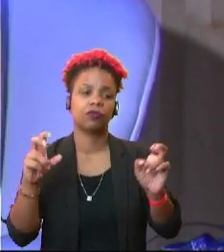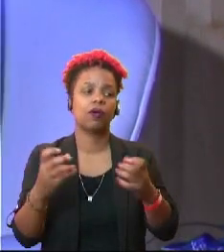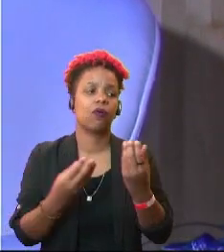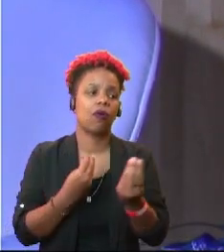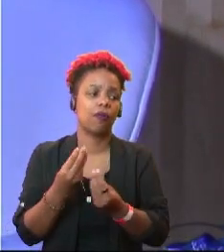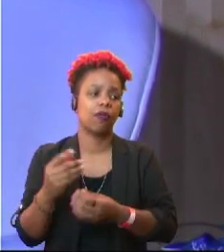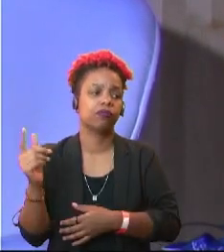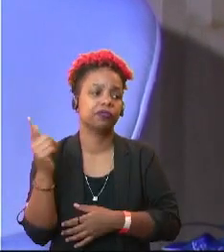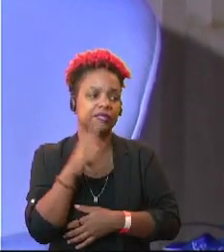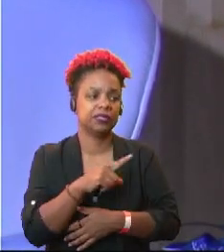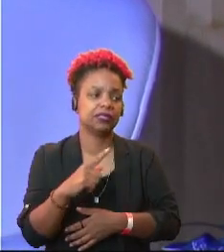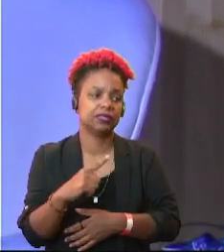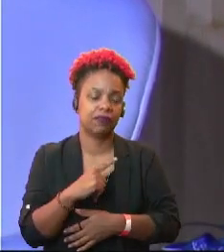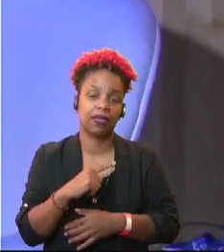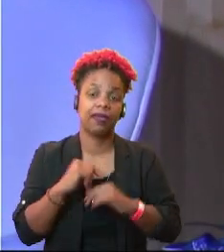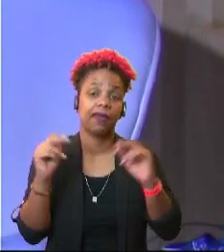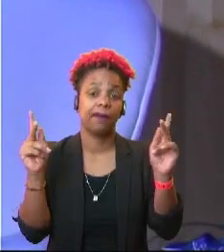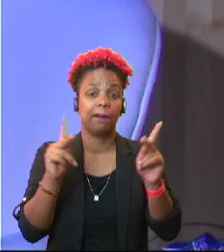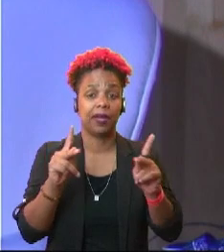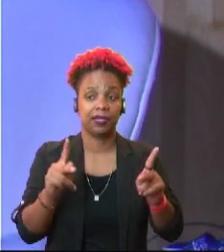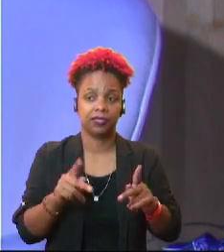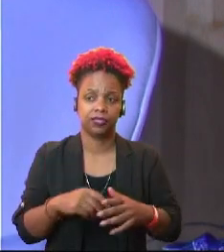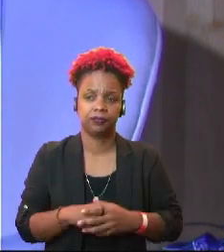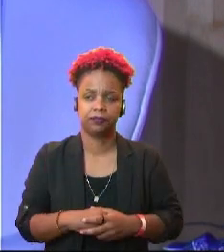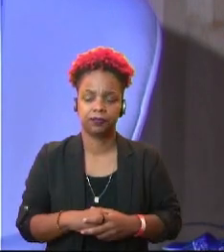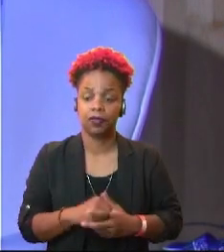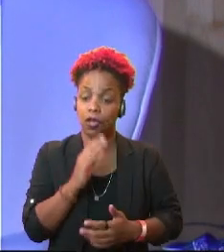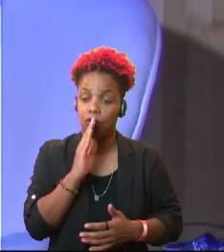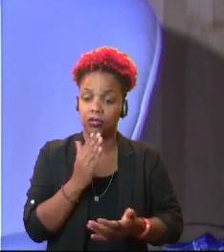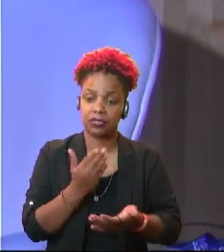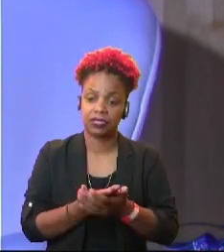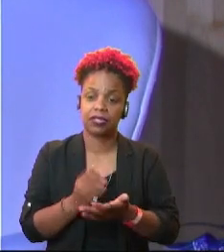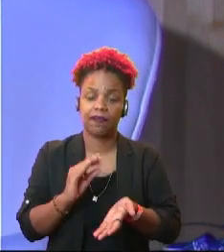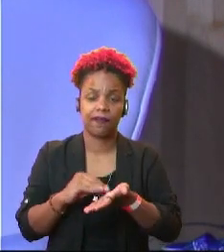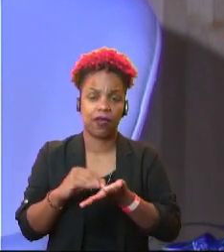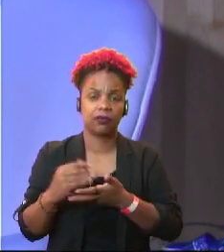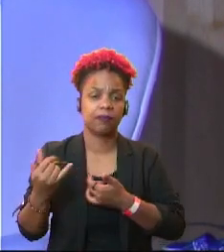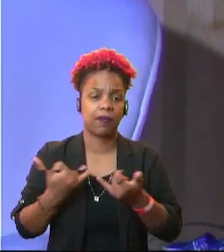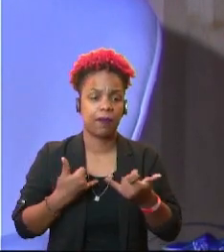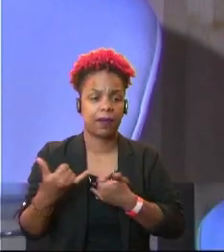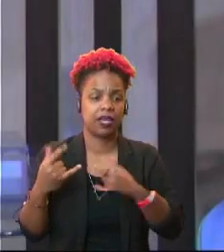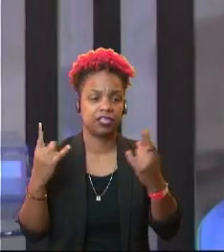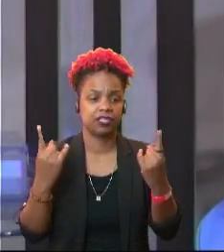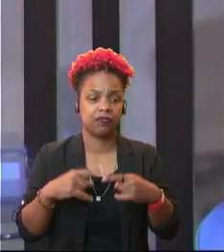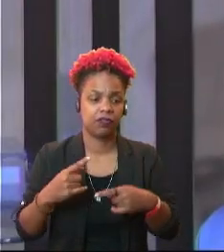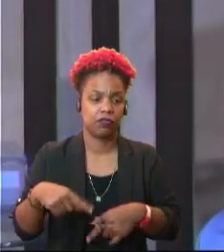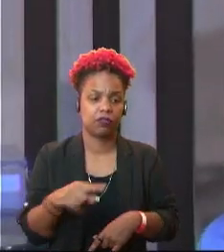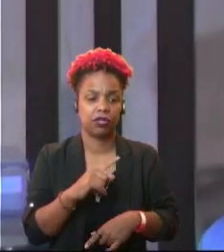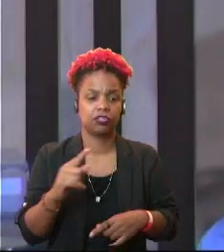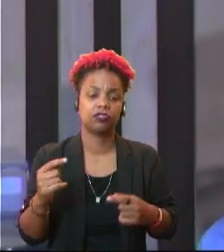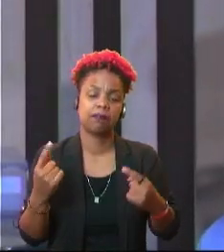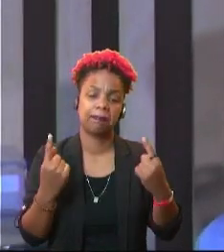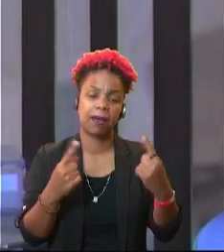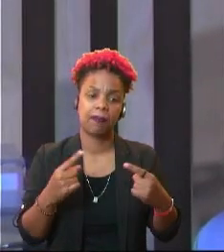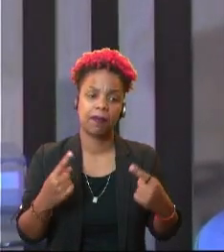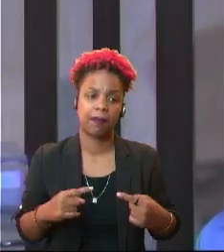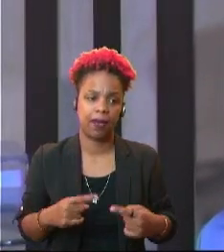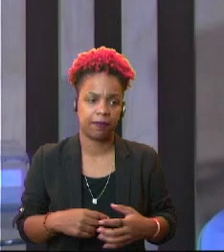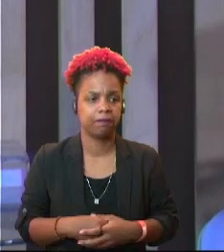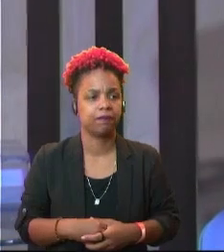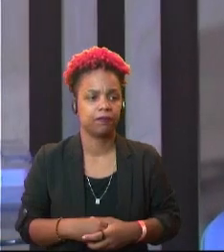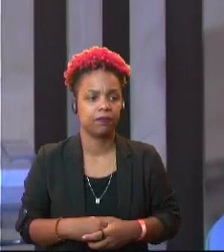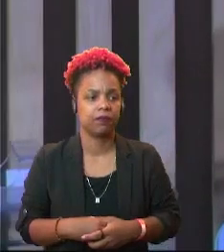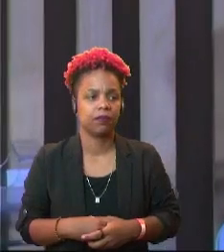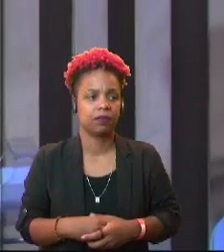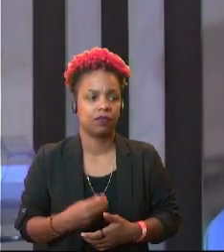como alcançar a paz, né? Certamente, a desinformação é um grande desafio que a gente precisa enfrentar, e essa é uma